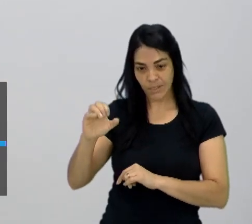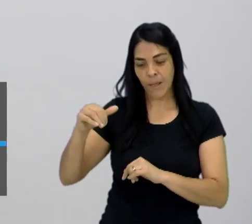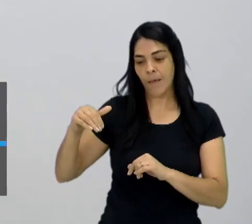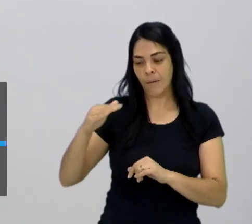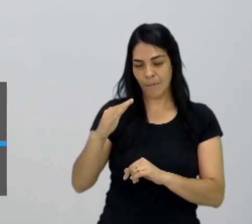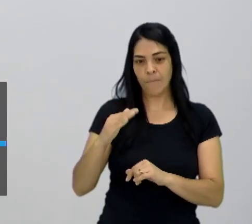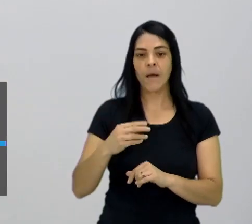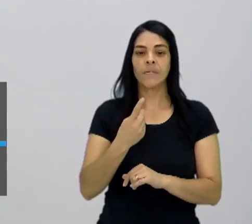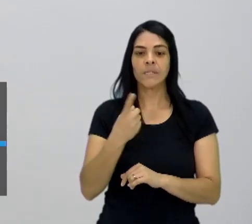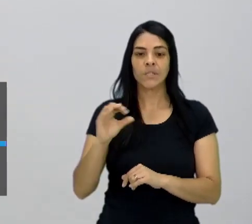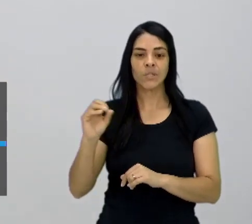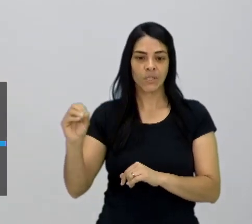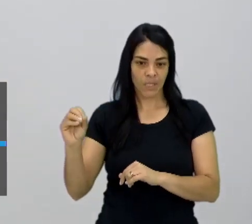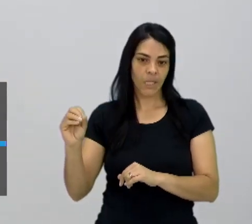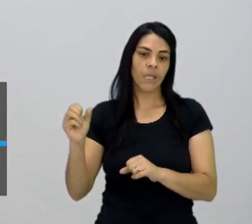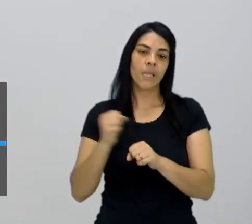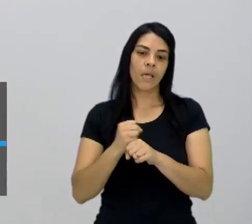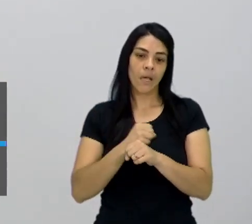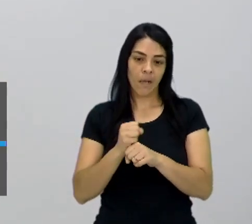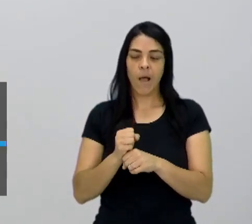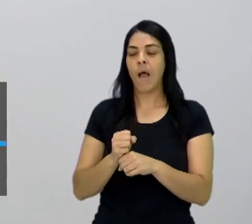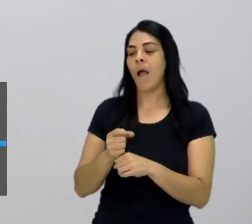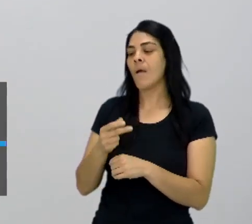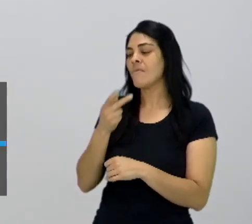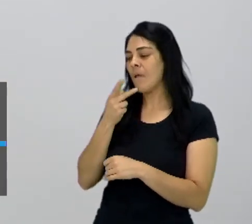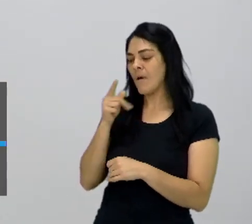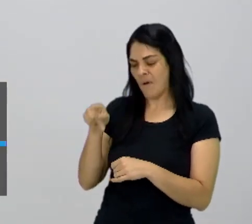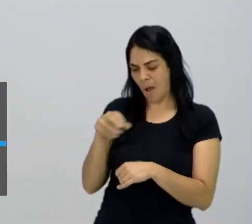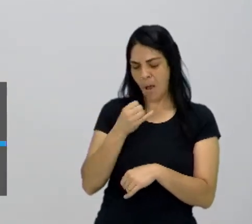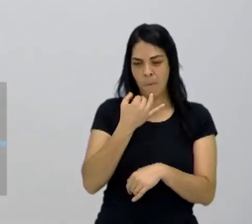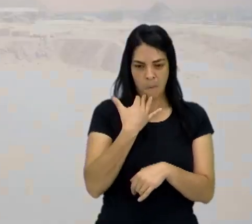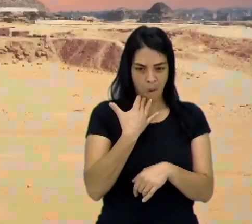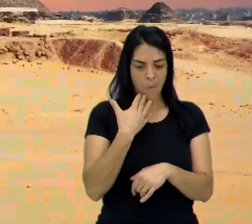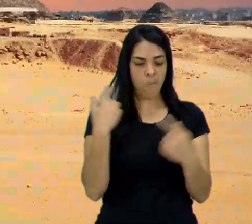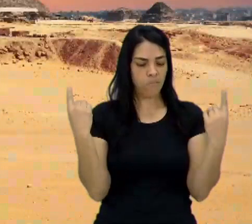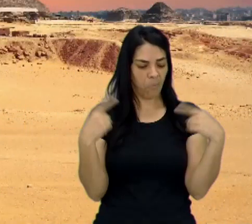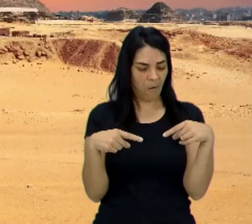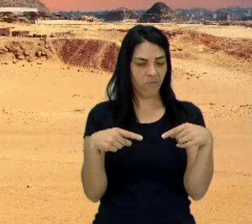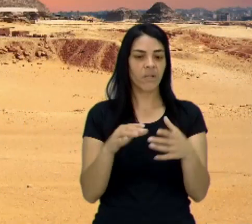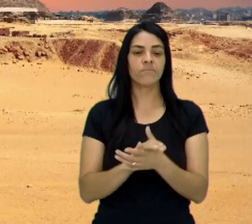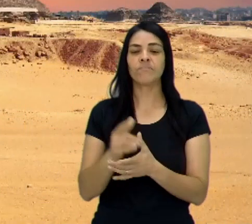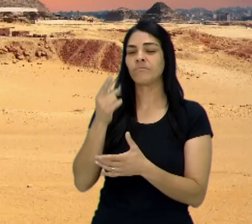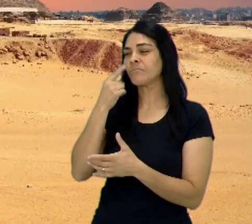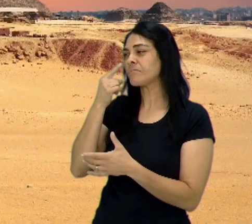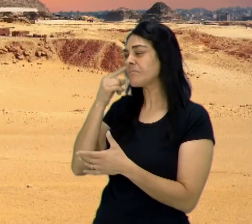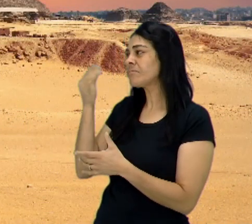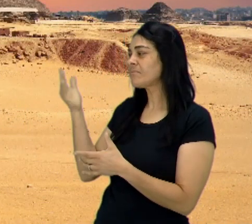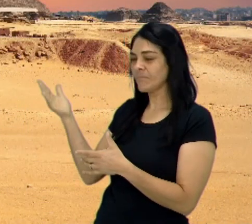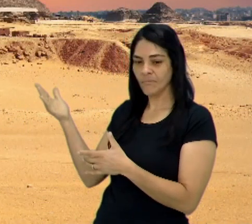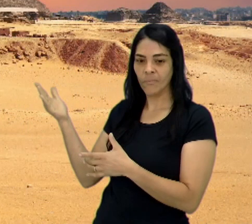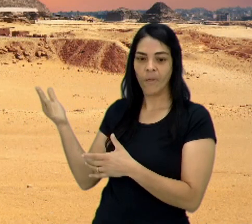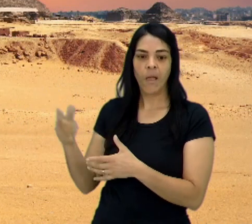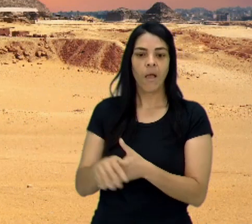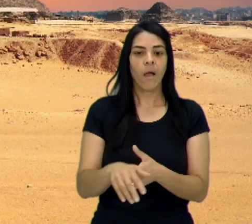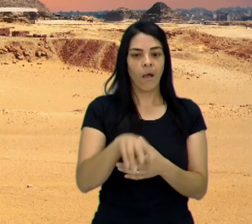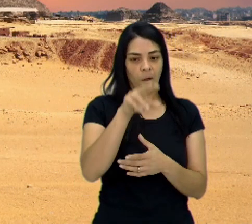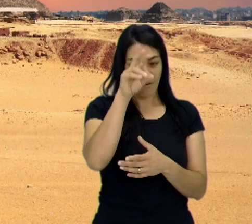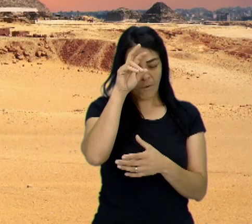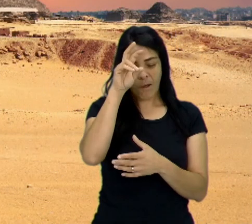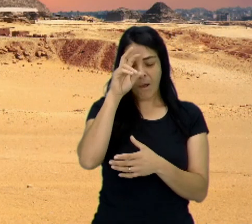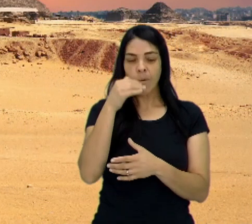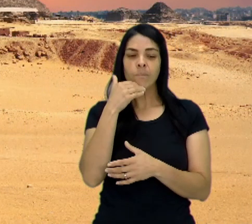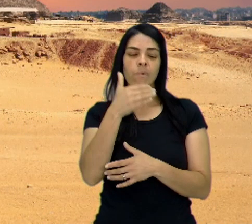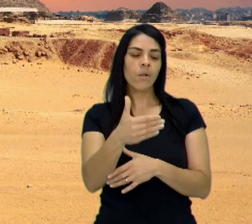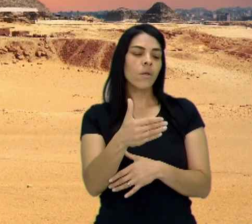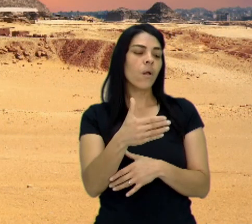você não é o bonzão? Então eu vou te dar um desafio. Olha aí na telinha, ó. Ele falou, o faraó pediu para ele, né, para ele